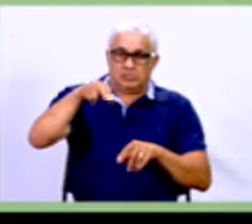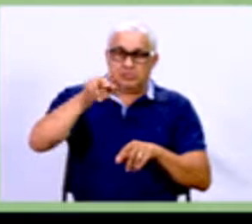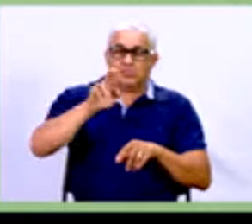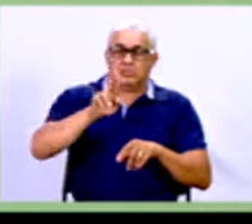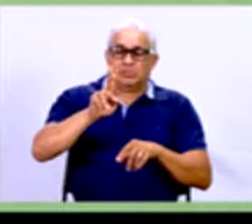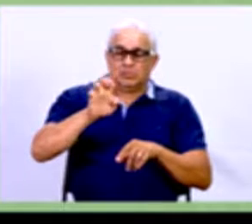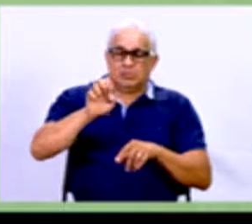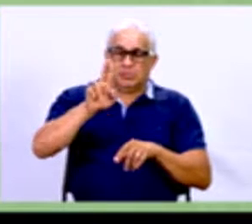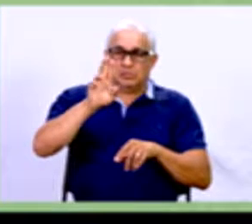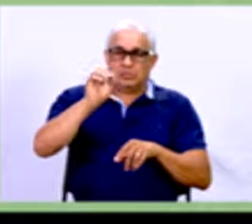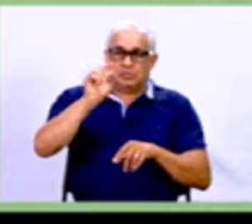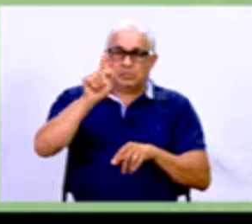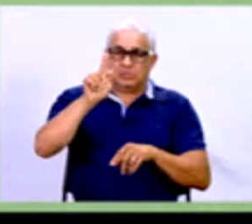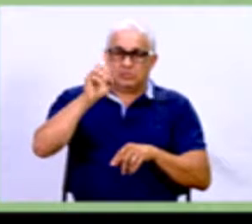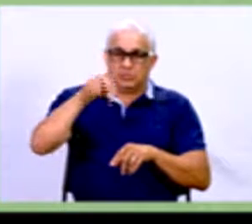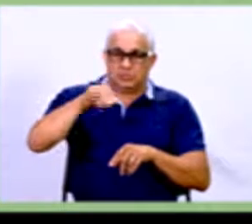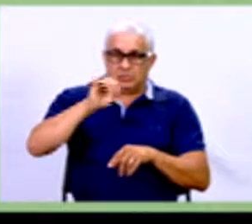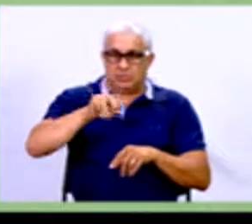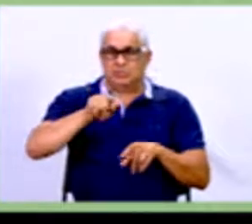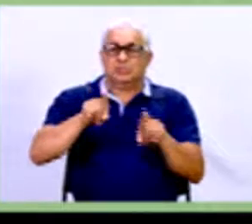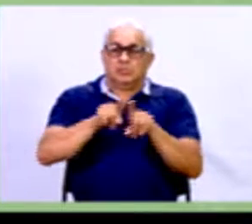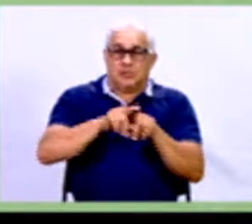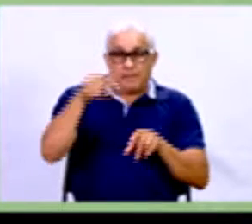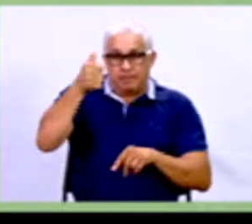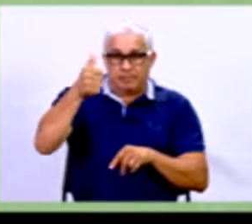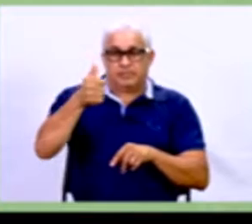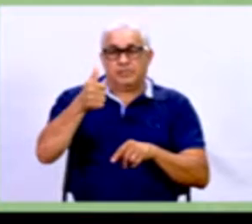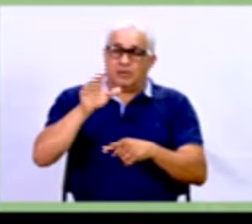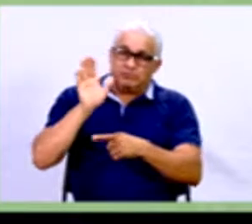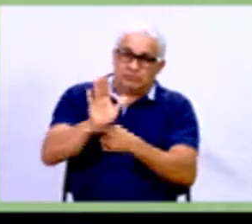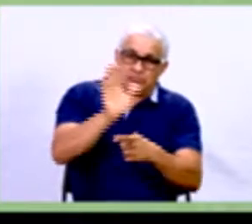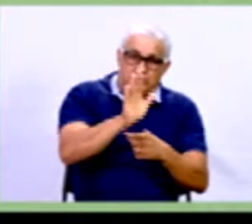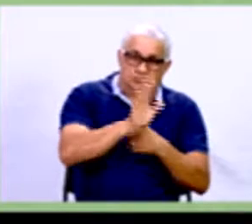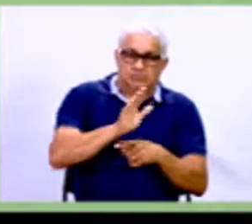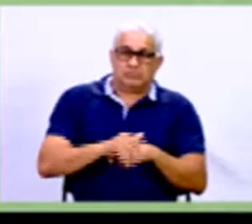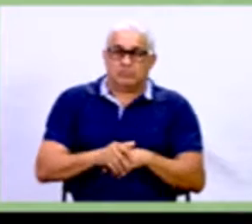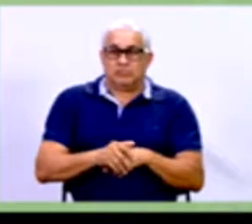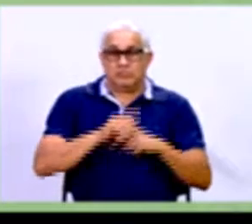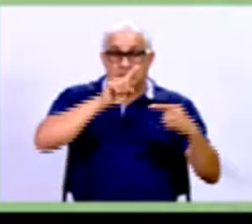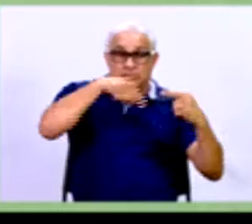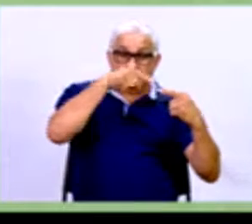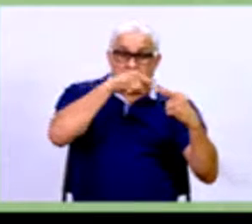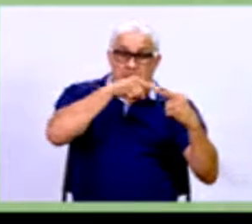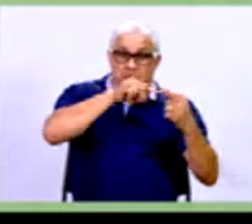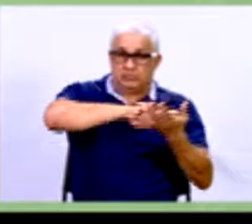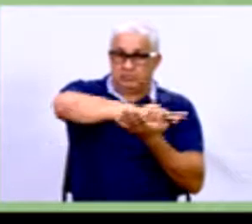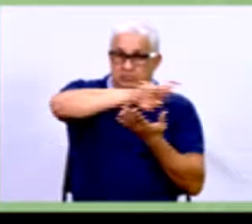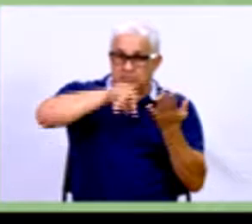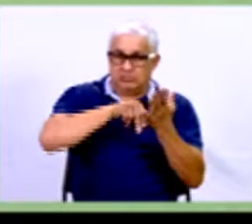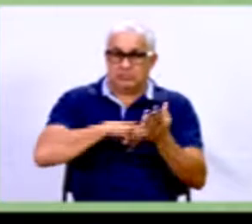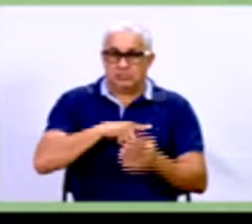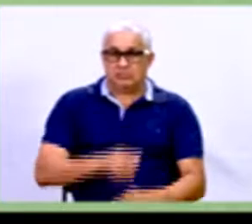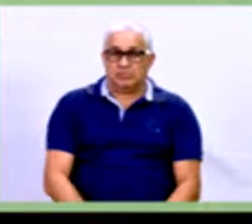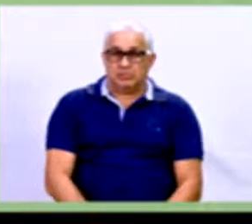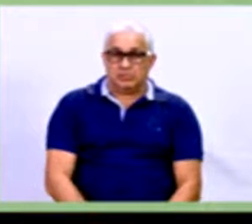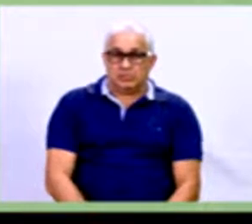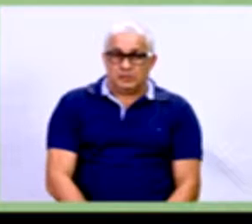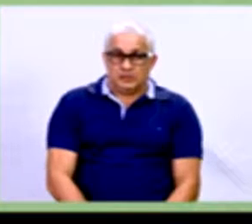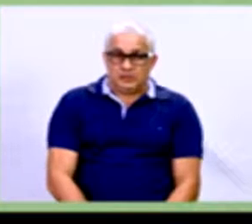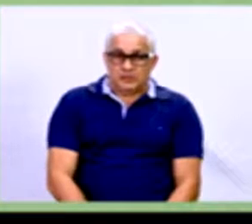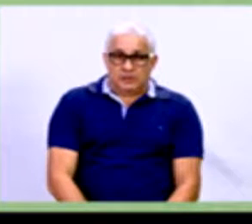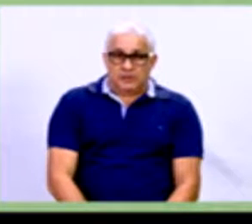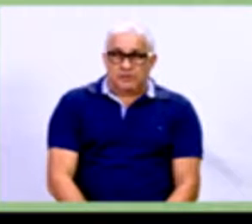informática e primeiros socorros, noções de primeiros socorros. Os objetivos da nossa aula de hoje são, vamos lá,